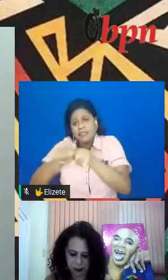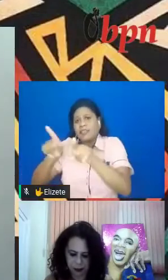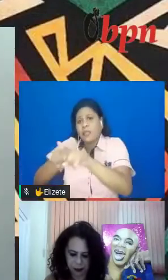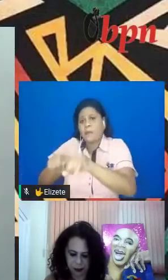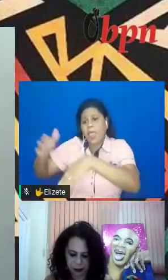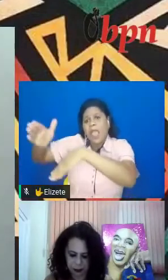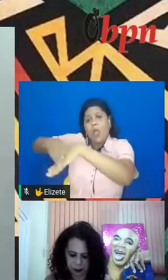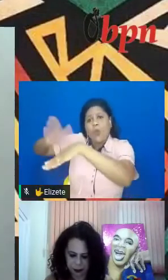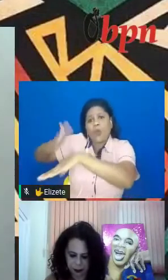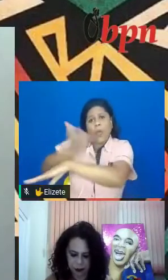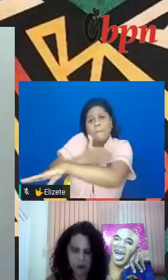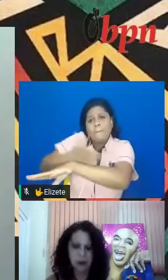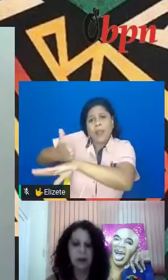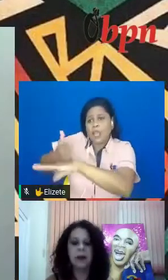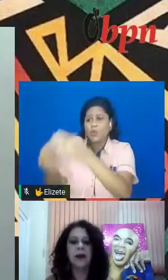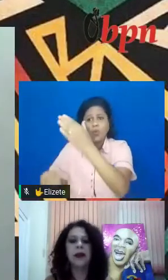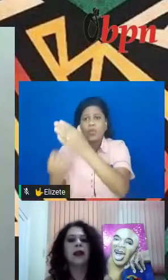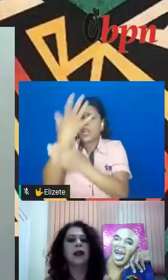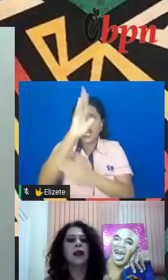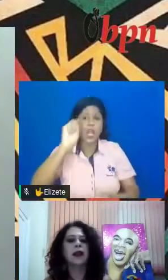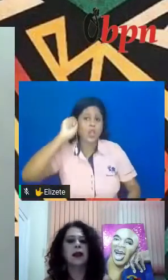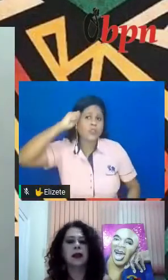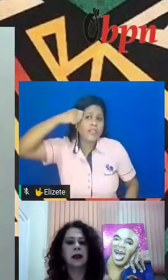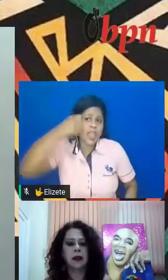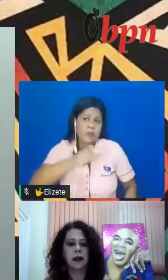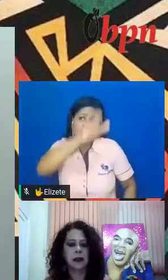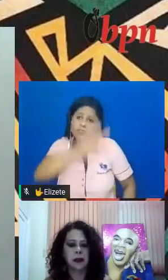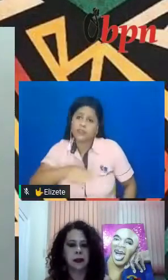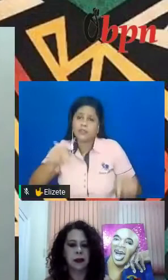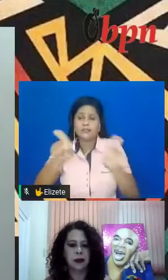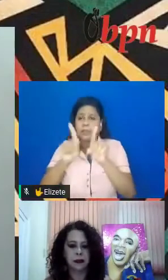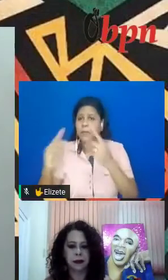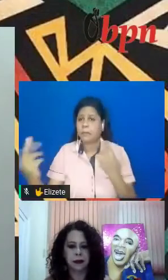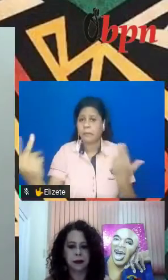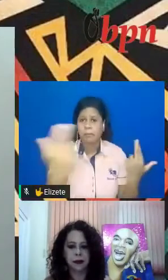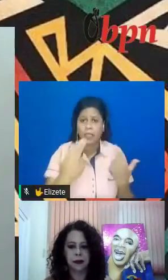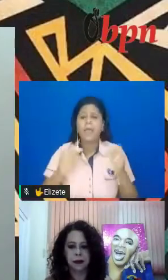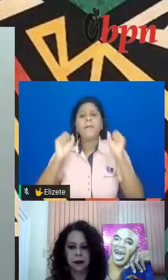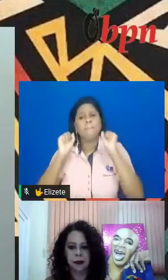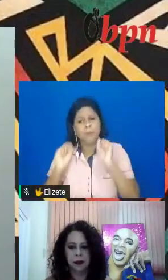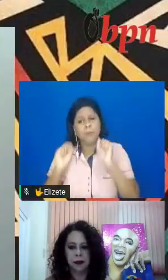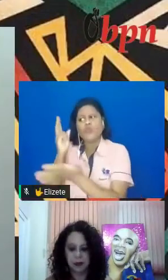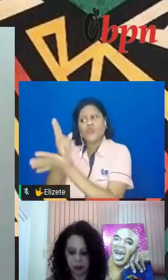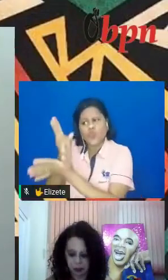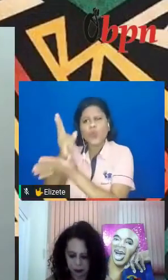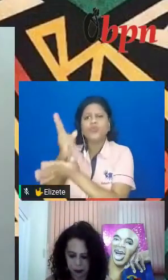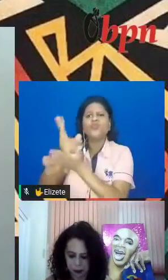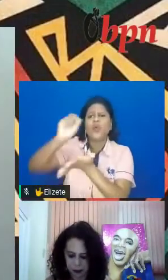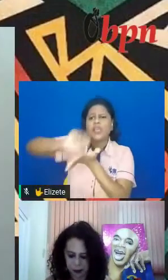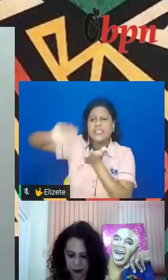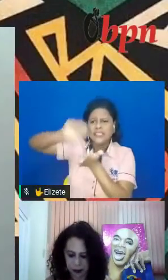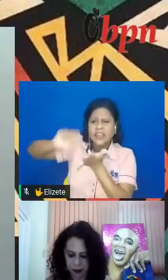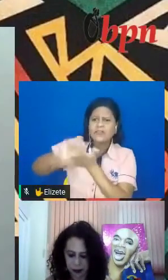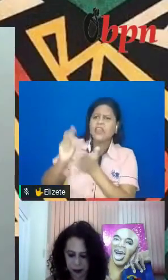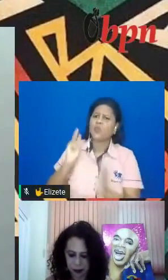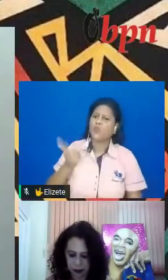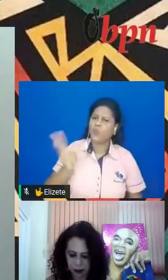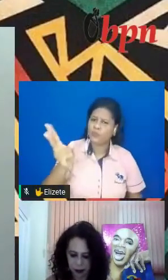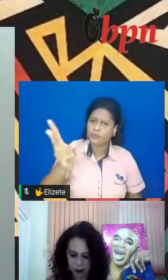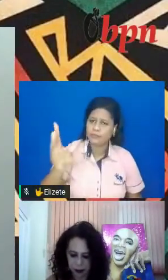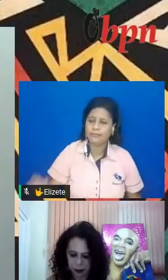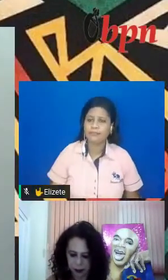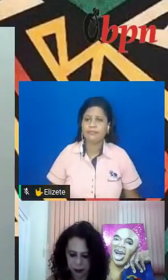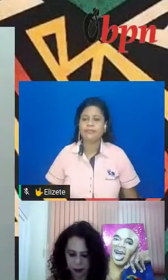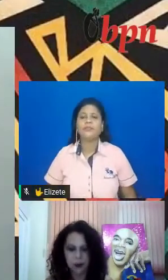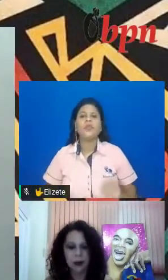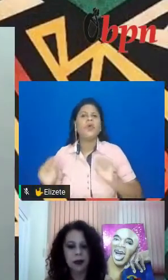e criando personagens negras. Podem continuar, podem escrever e continuem escrevendo. O que a